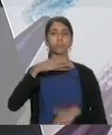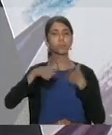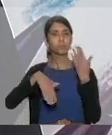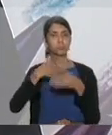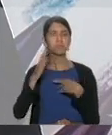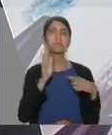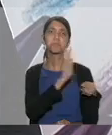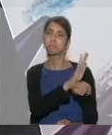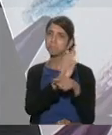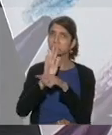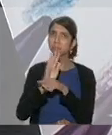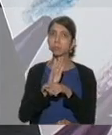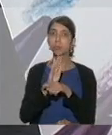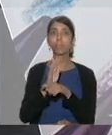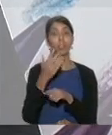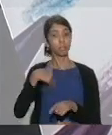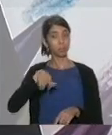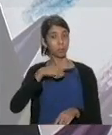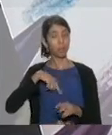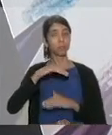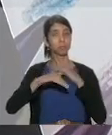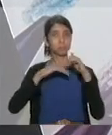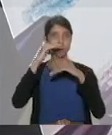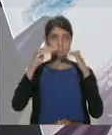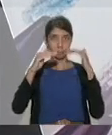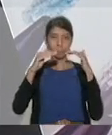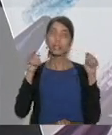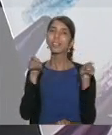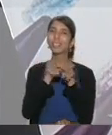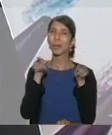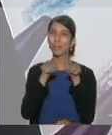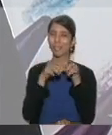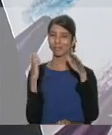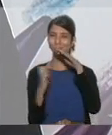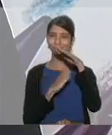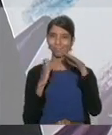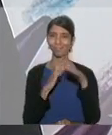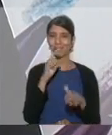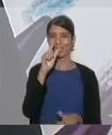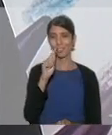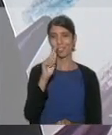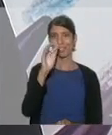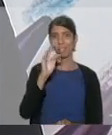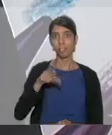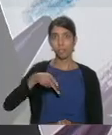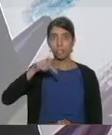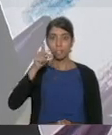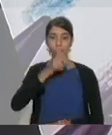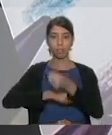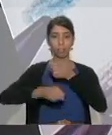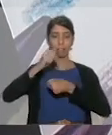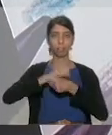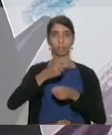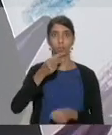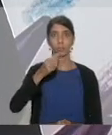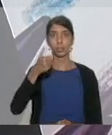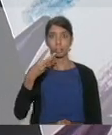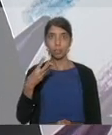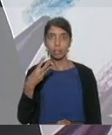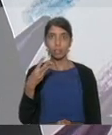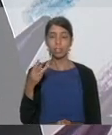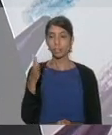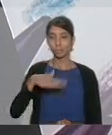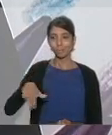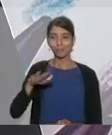mais contribuído no nosso desenvolvimento. De acordo com a agência GfK, em 2013, o